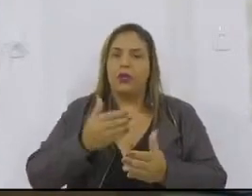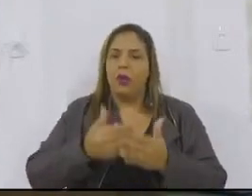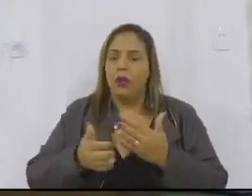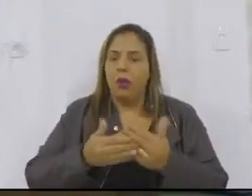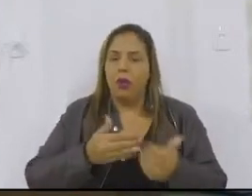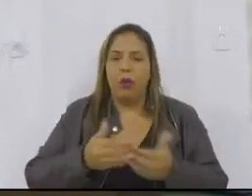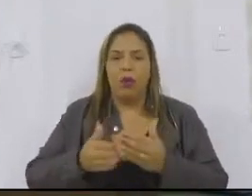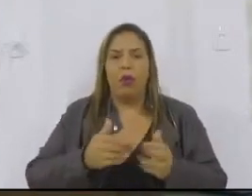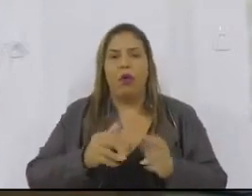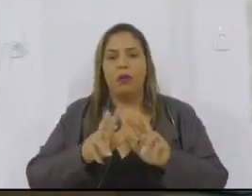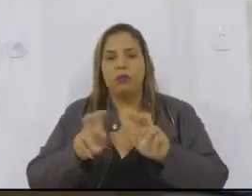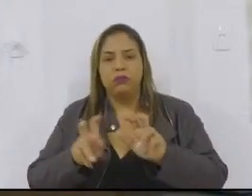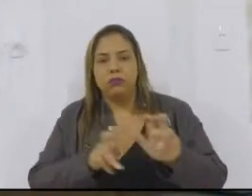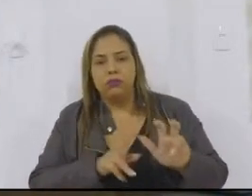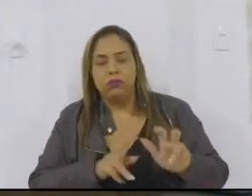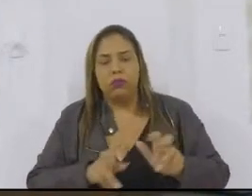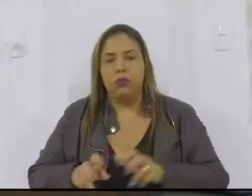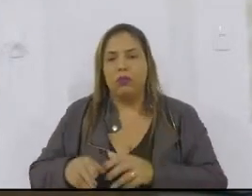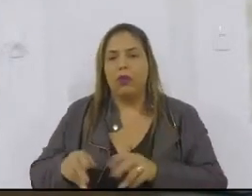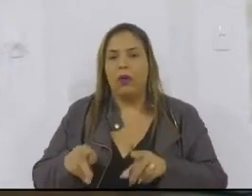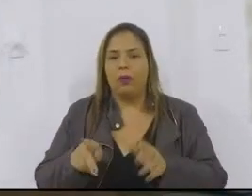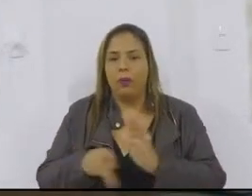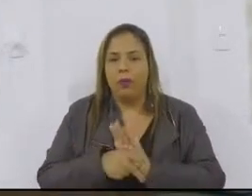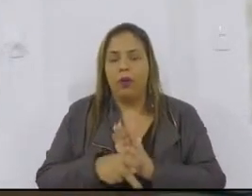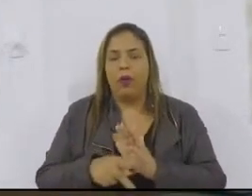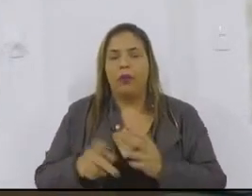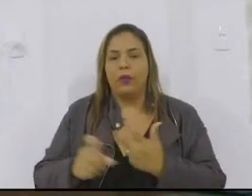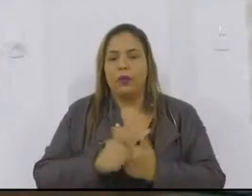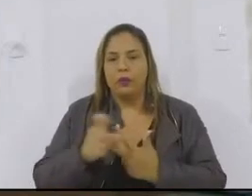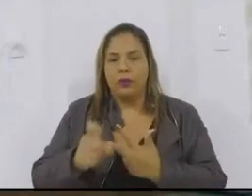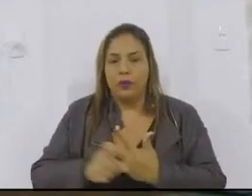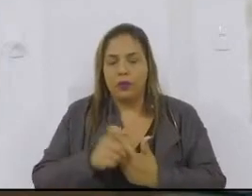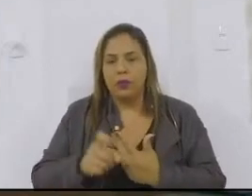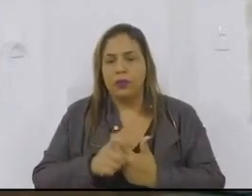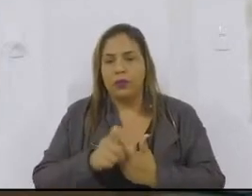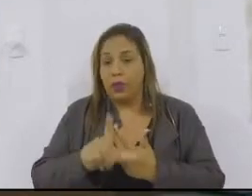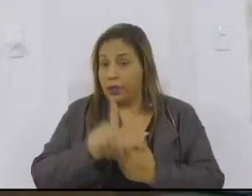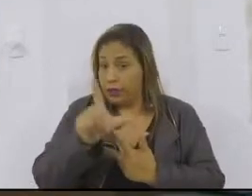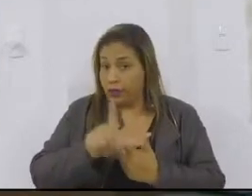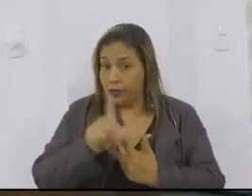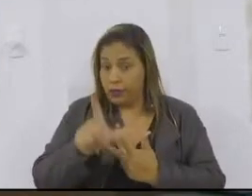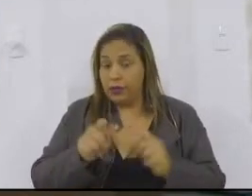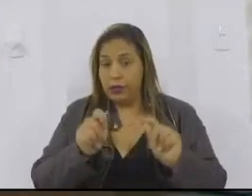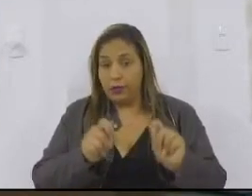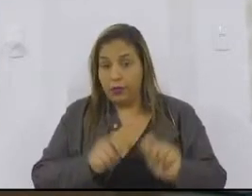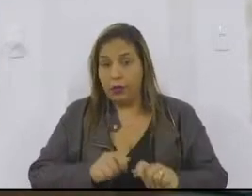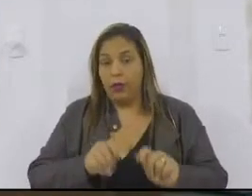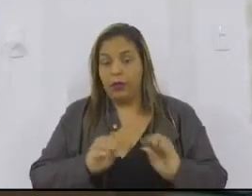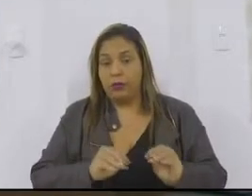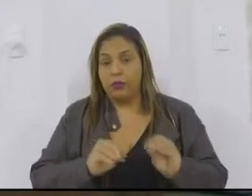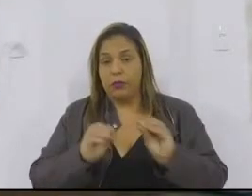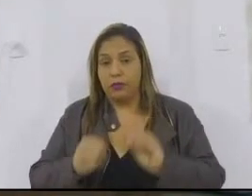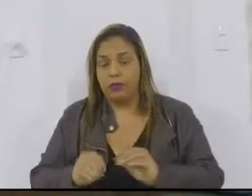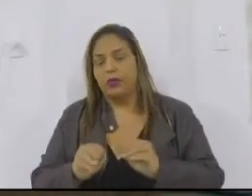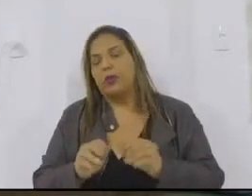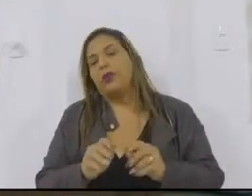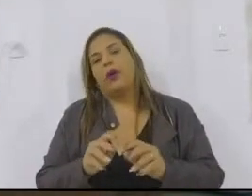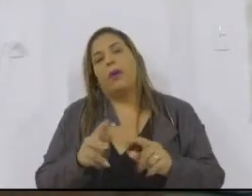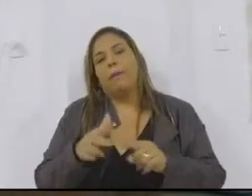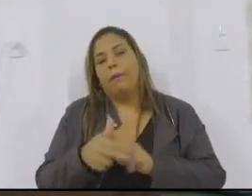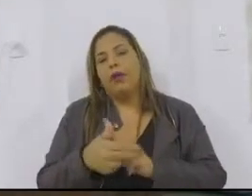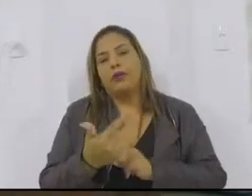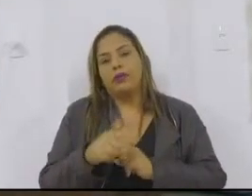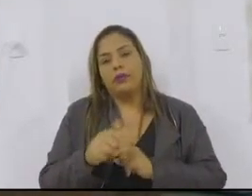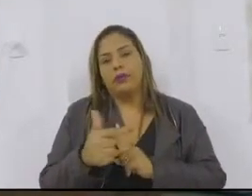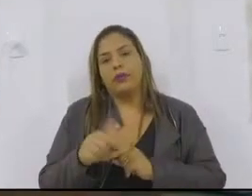ação típica do Poder Legislativo, deixando claro que, ainda que o Executivo tenha percentual de remanejamento aprovado, não há impedimento de solicitar